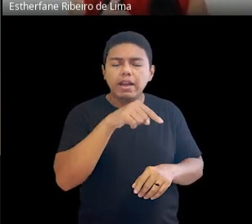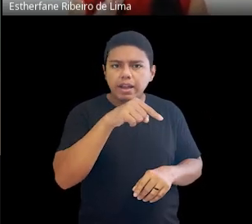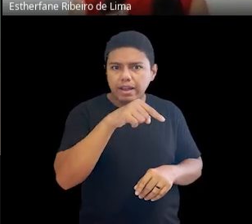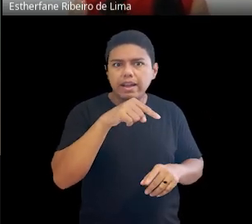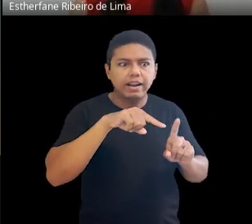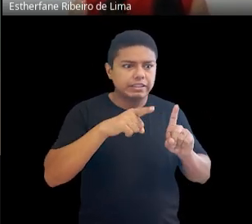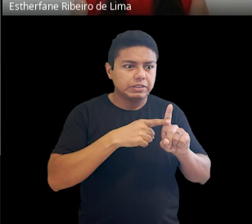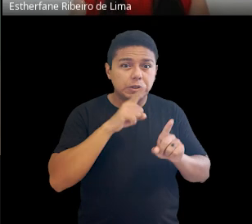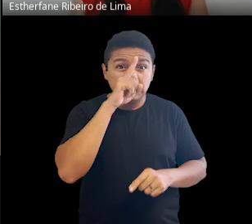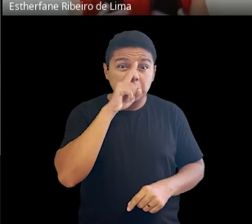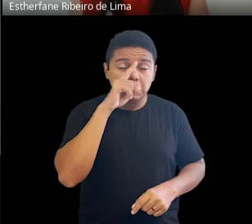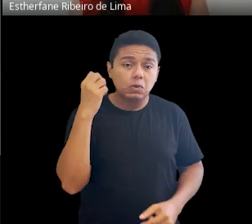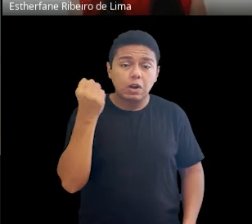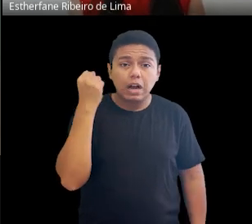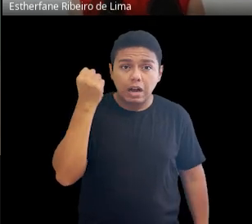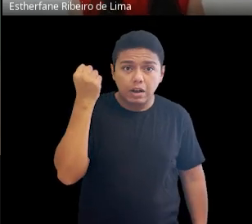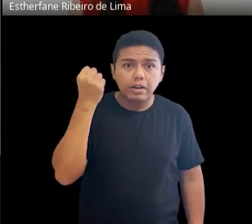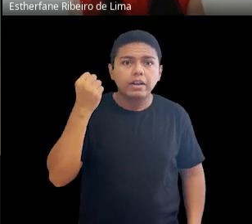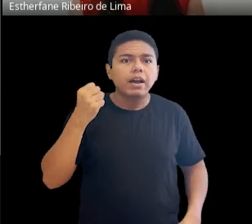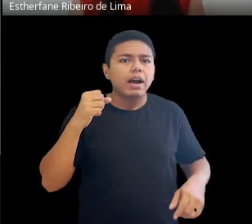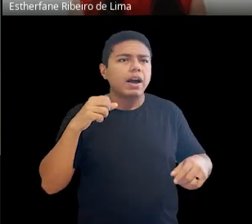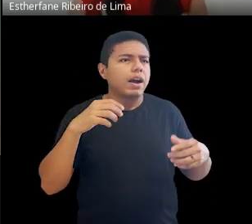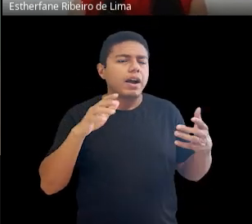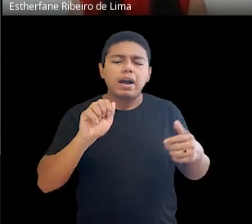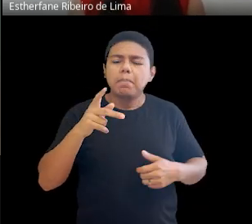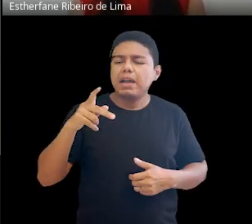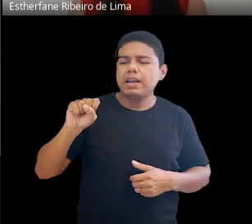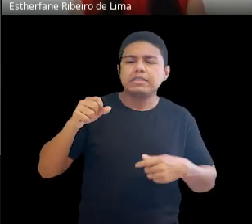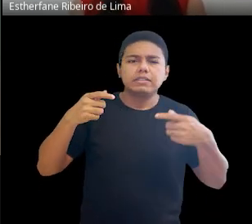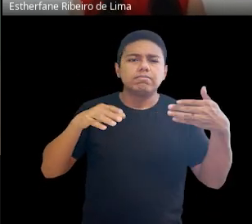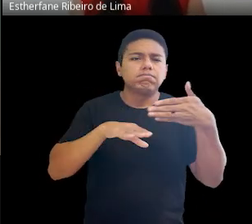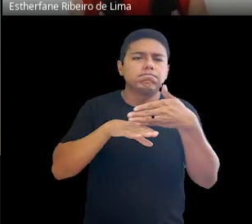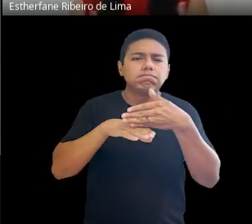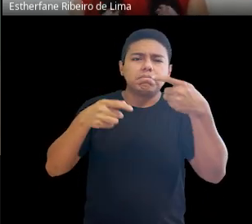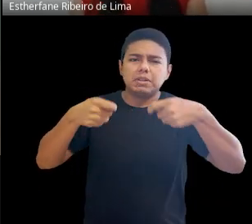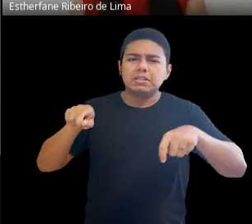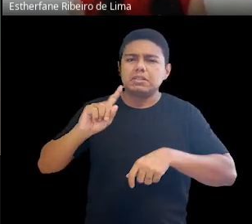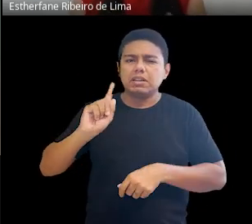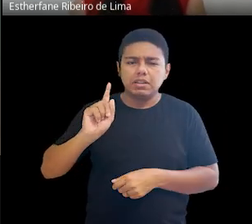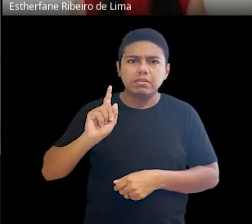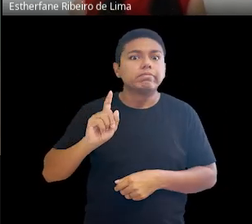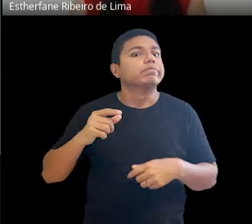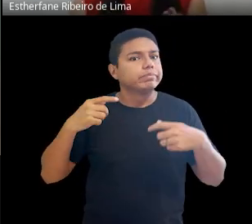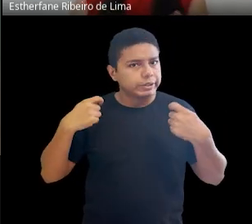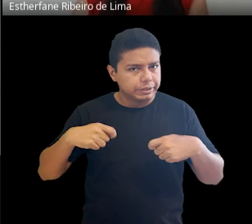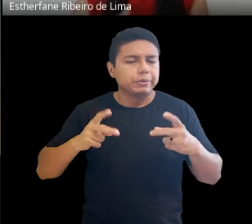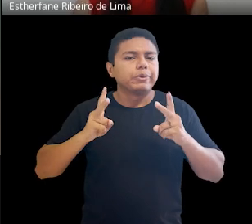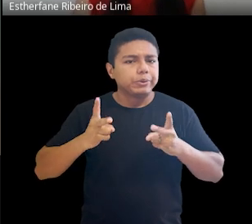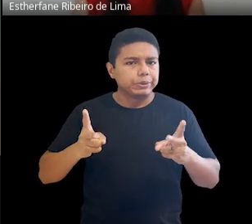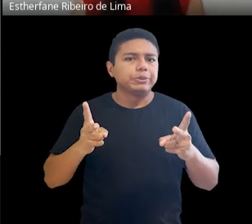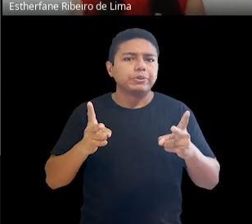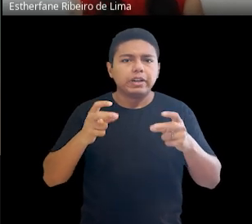risco que ela vai ter uma possível alta da atenção primária. Ela também pode ser acompanhada e pode continuar sendo acompanhada por